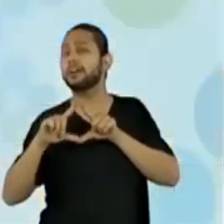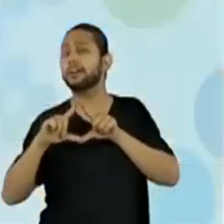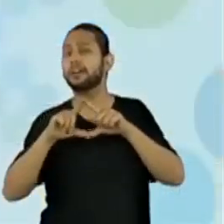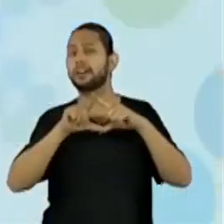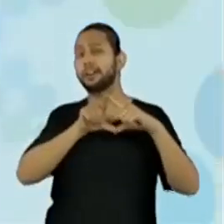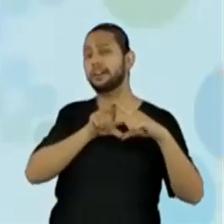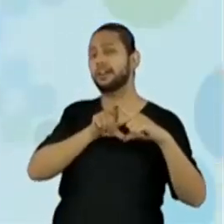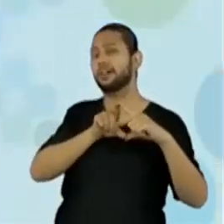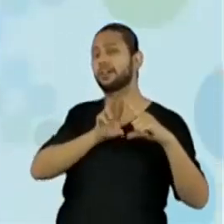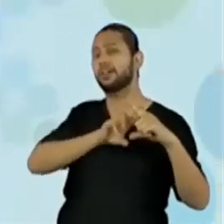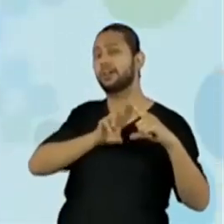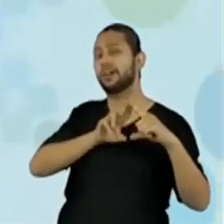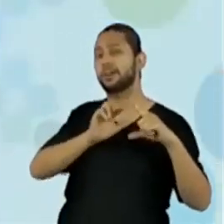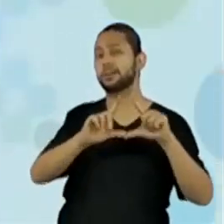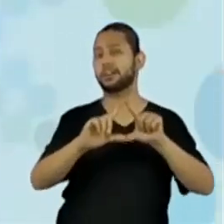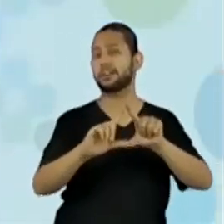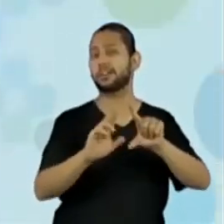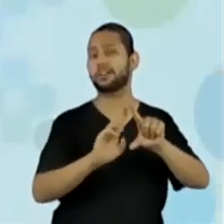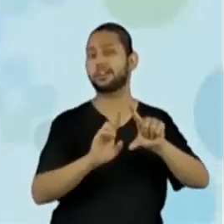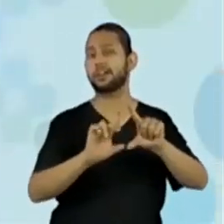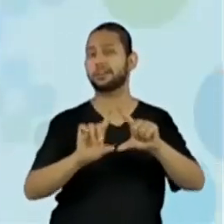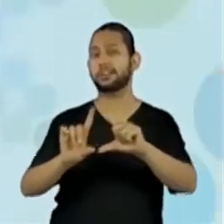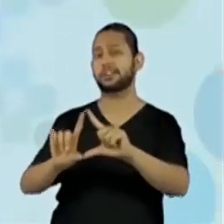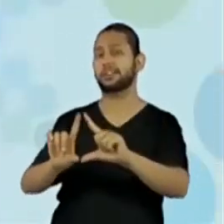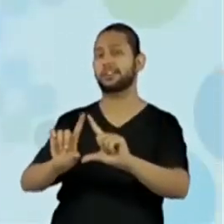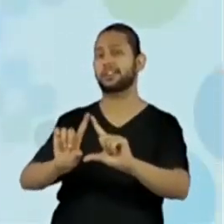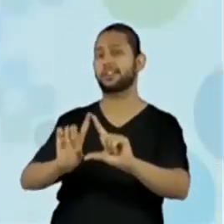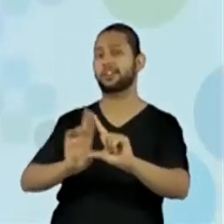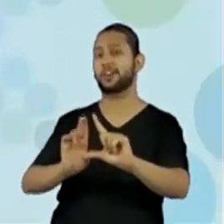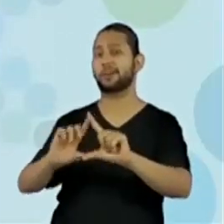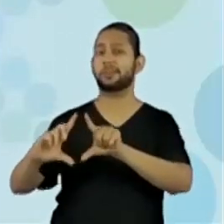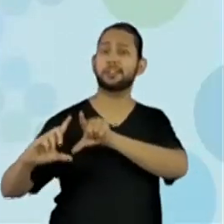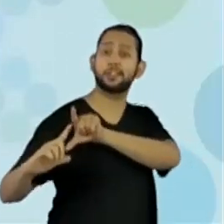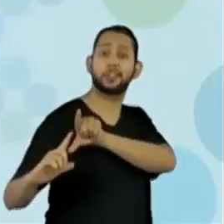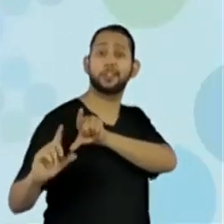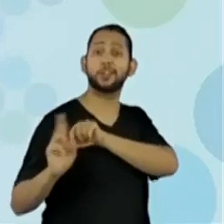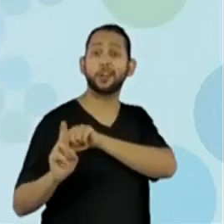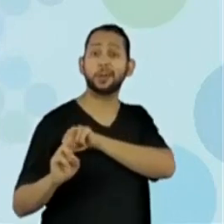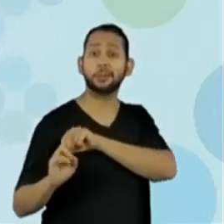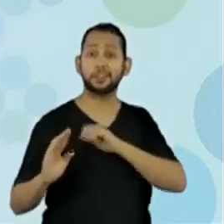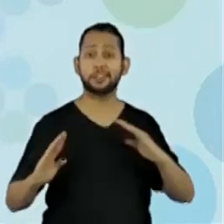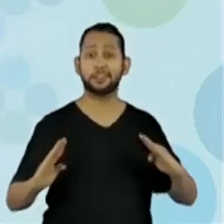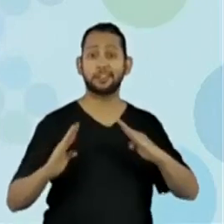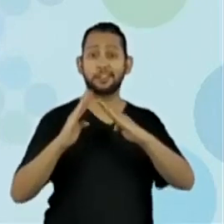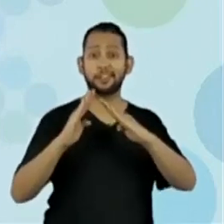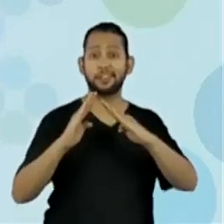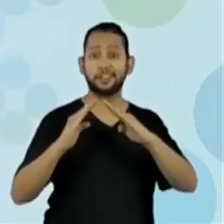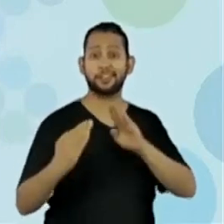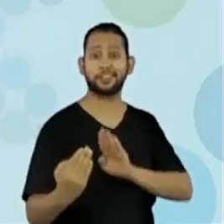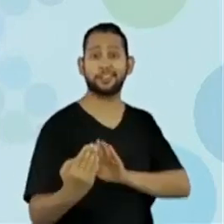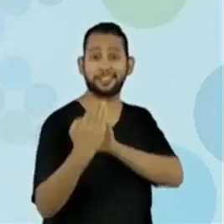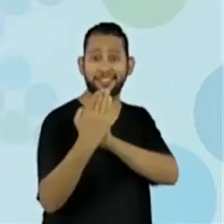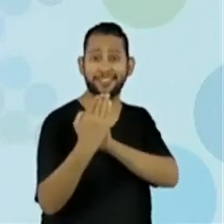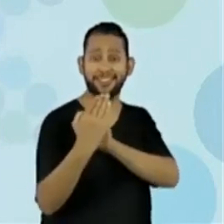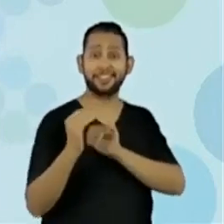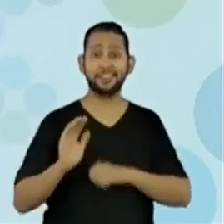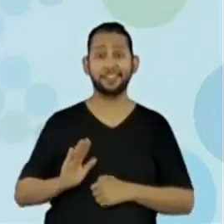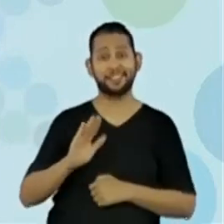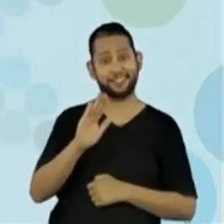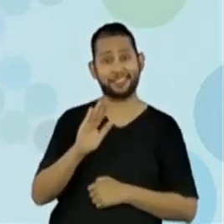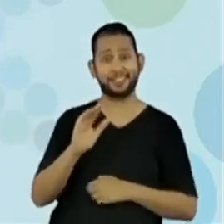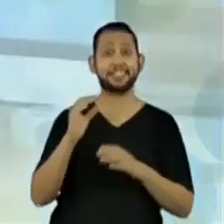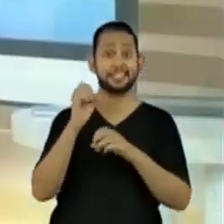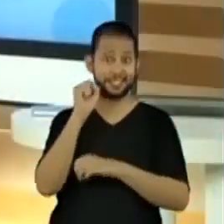vermelho uma das faces da pirâmide. É o formato de triângulo, certo? Então,